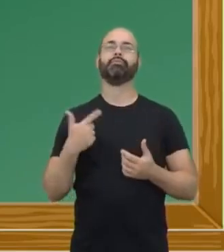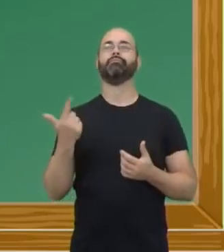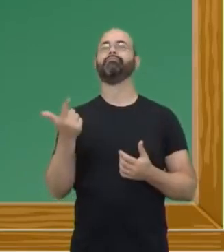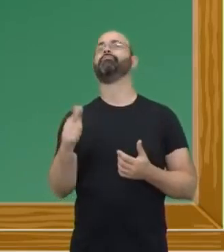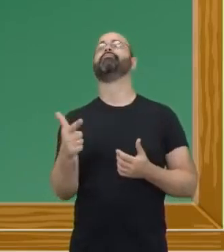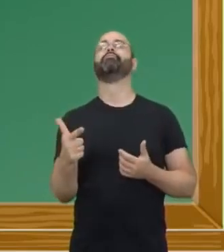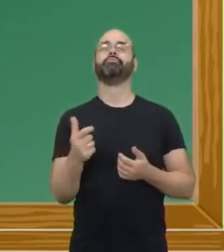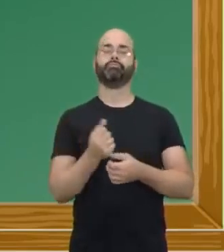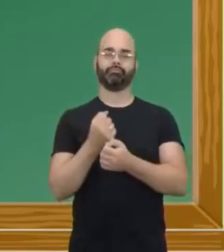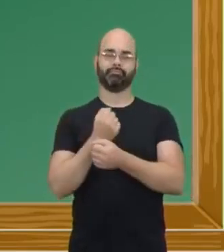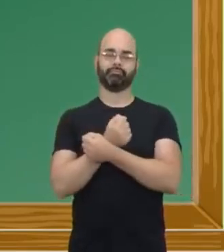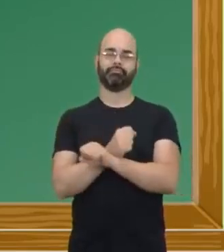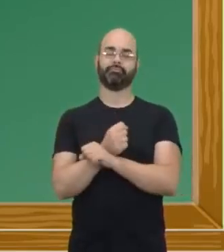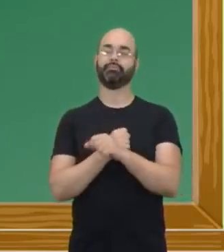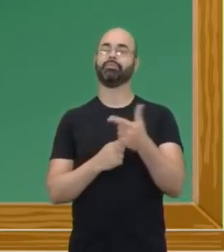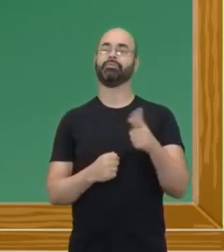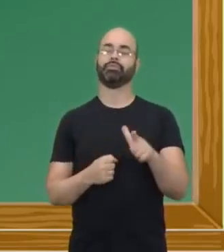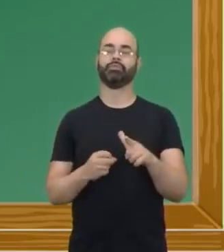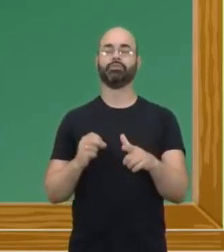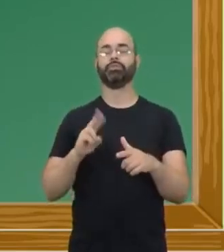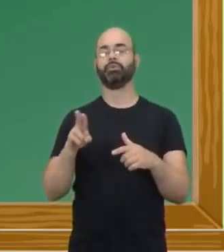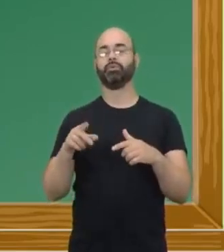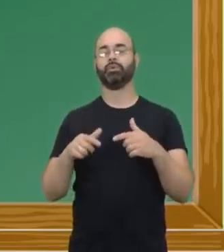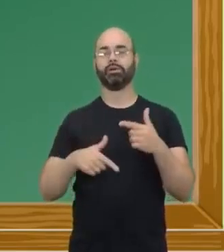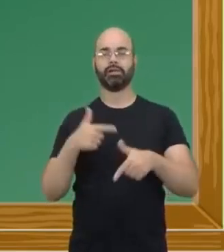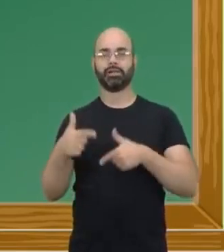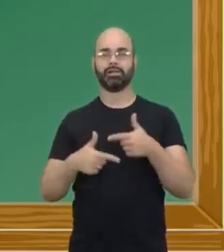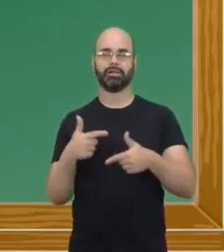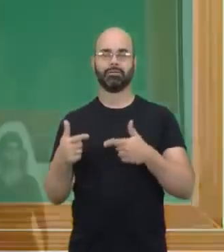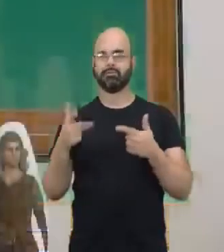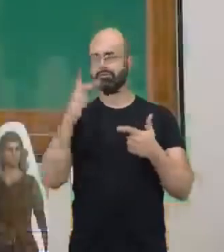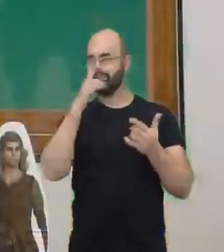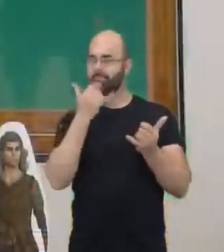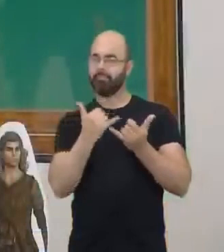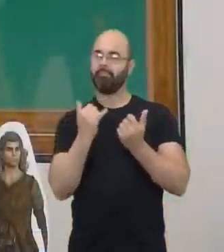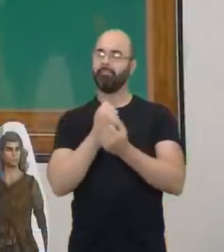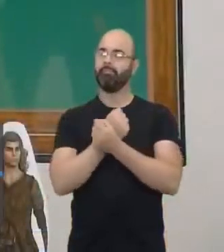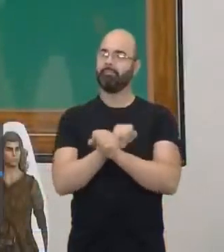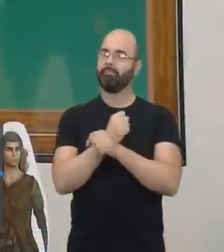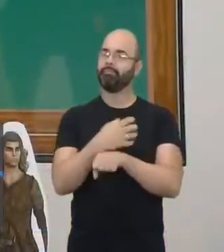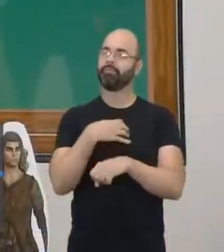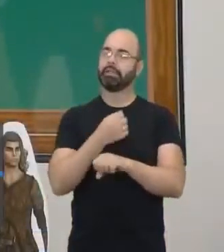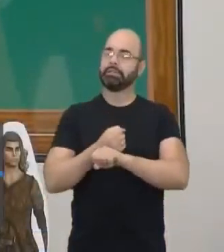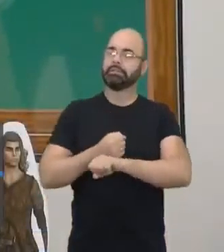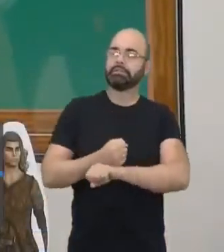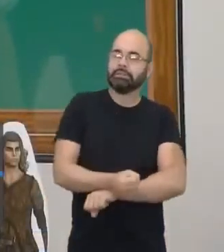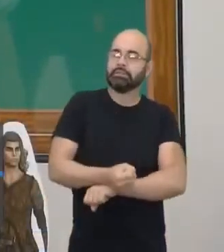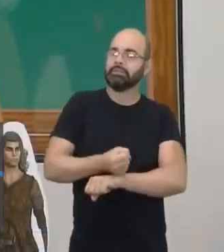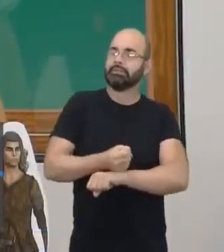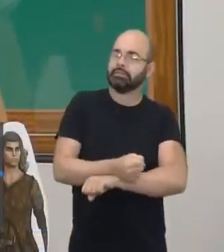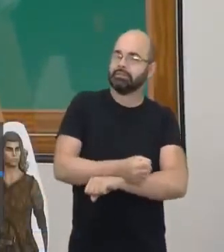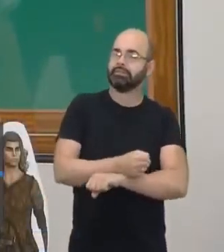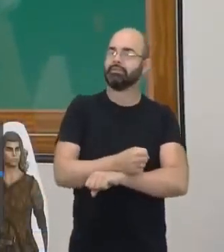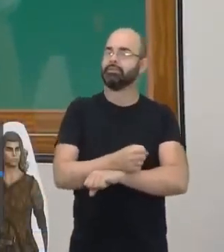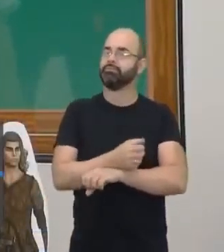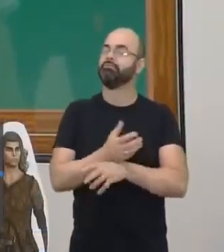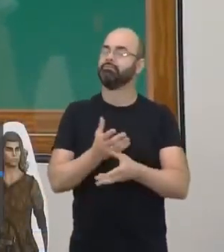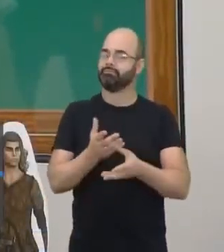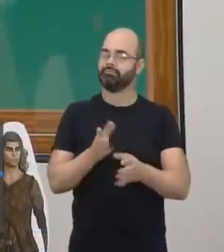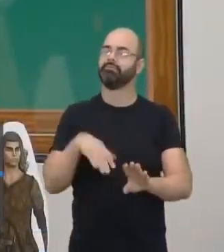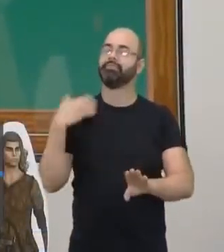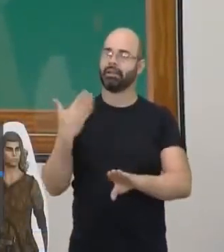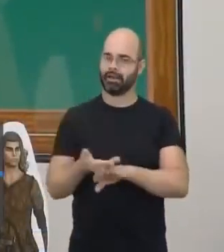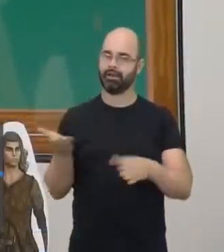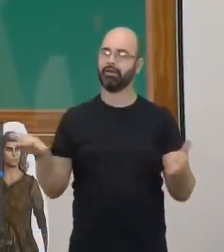a escravidão ou trabalhos análogos à escravidão, à servidão. Infelizmente, ainda